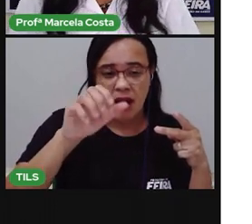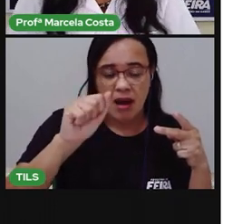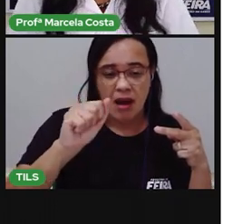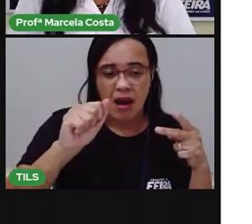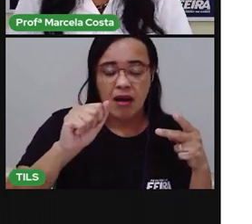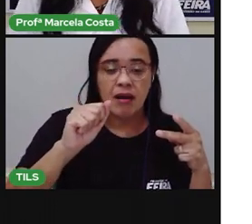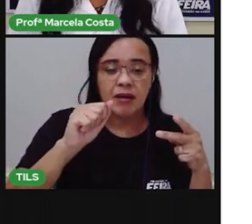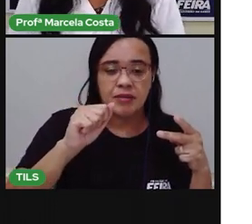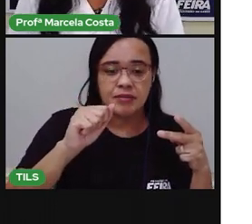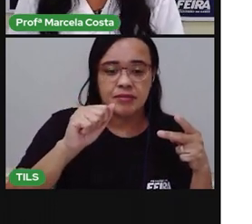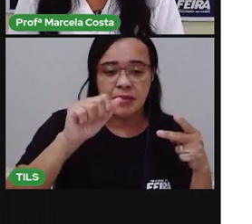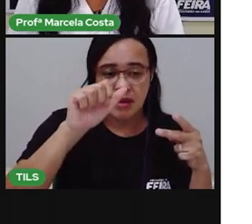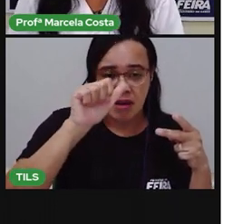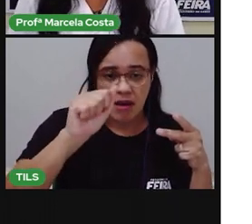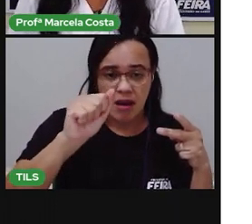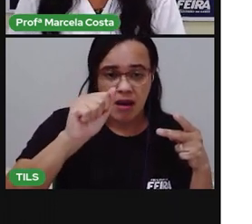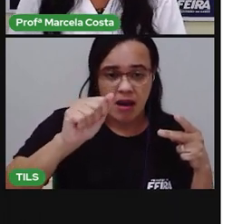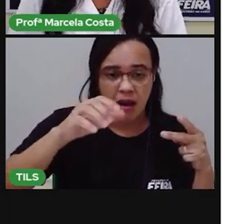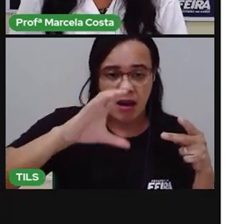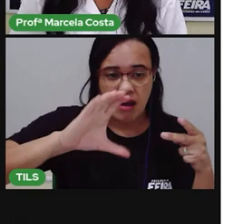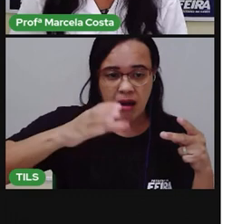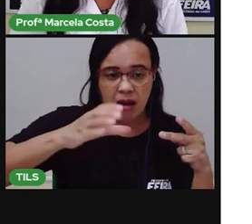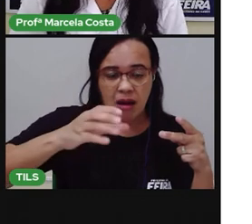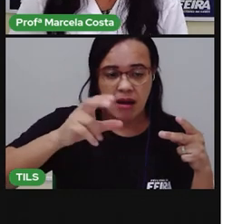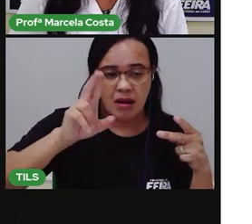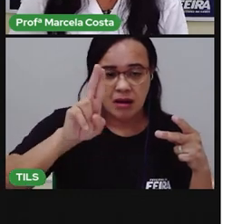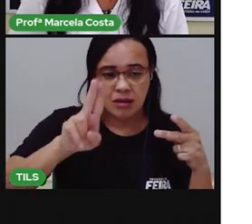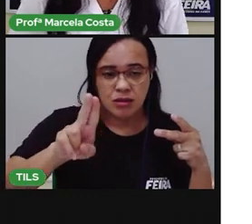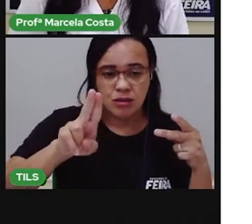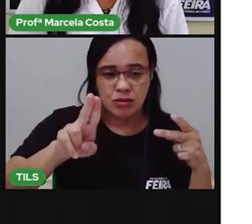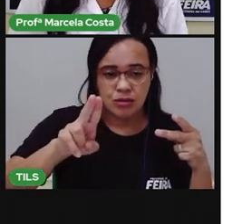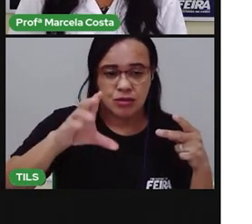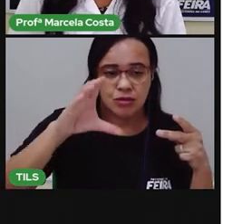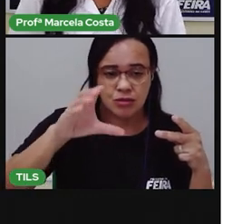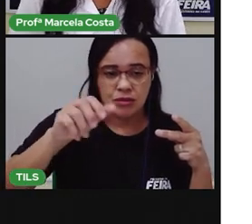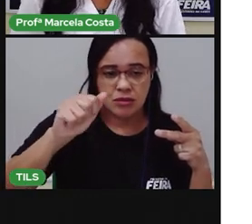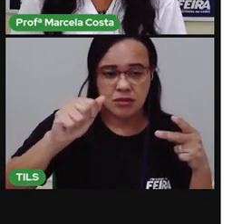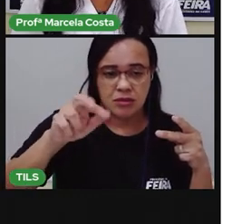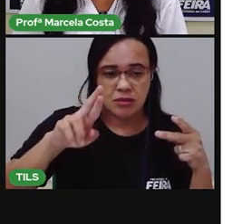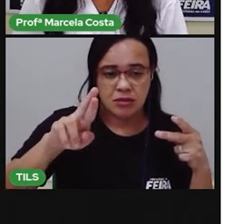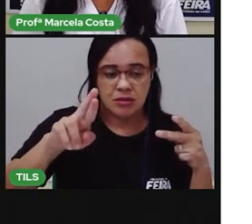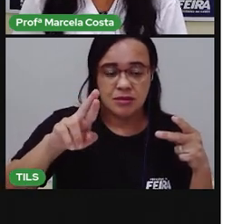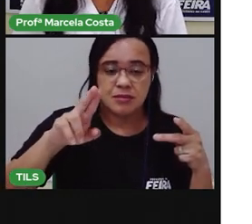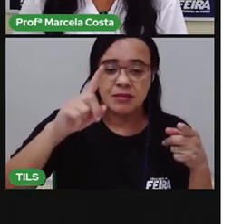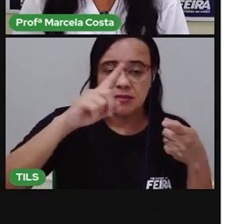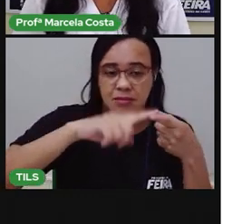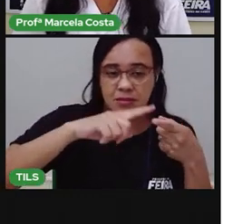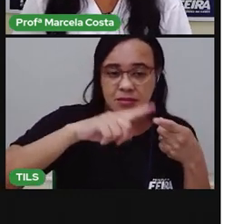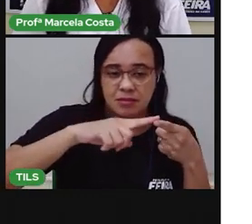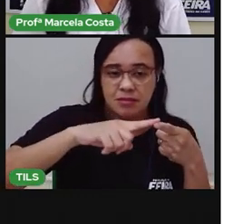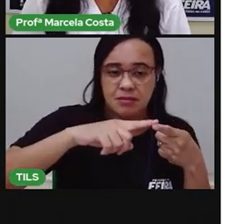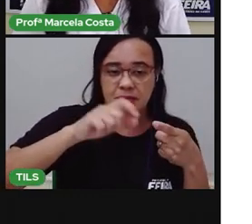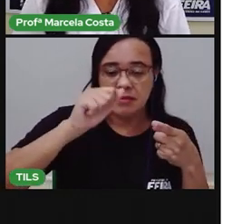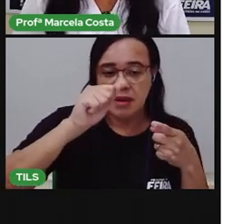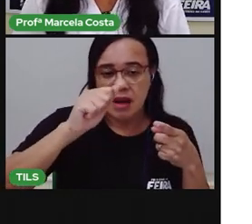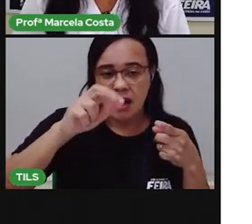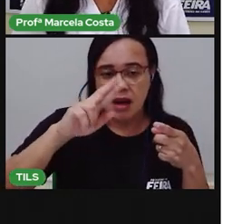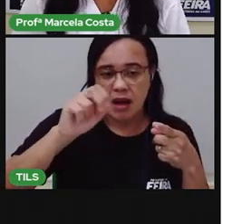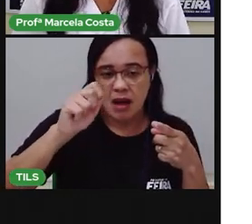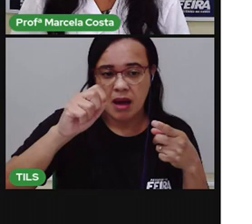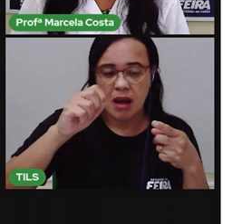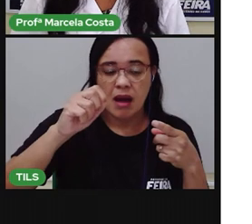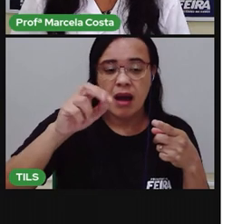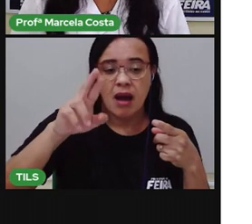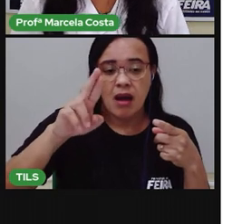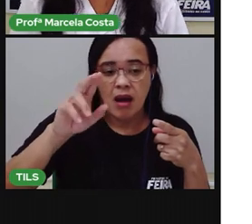Observem que açúcar, arroz, iniciam com a mesma letra. Tem o mesmo som